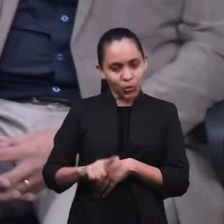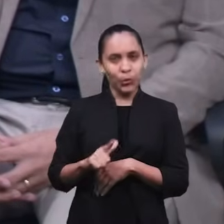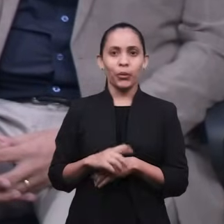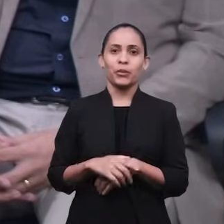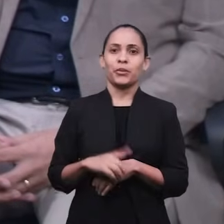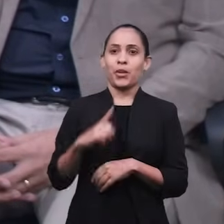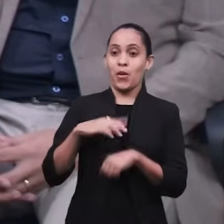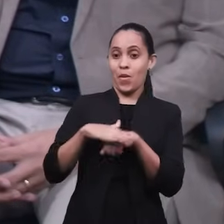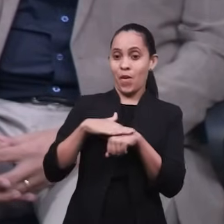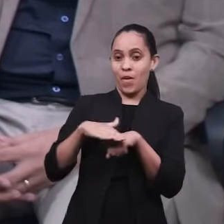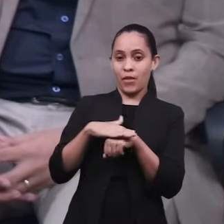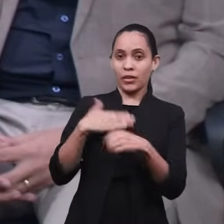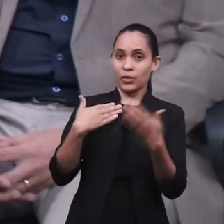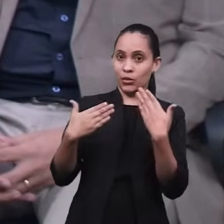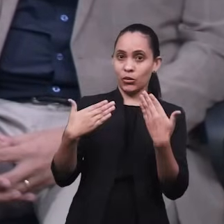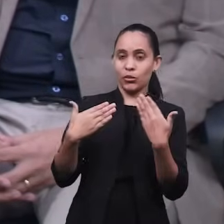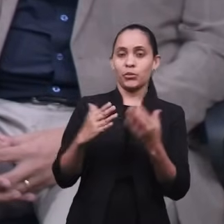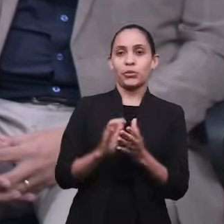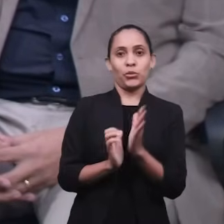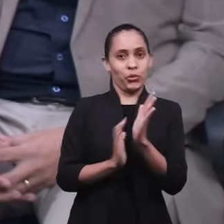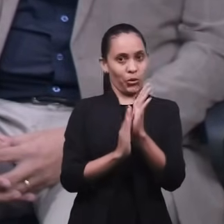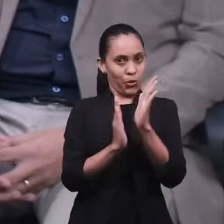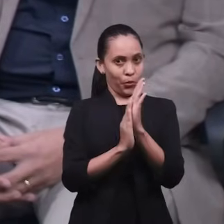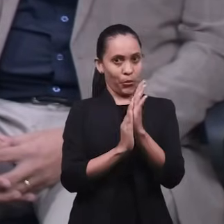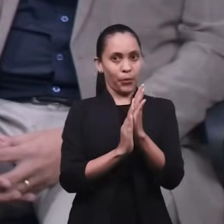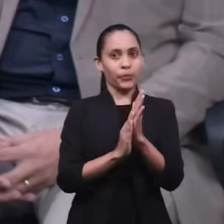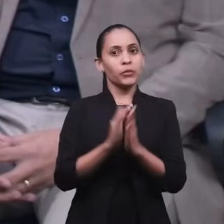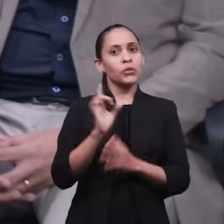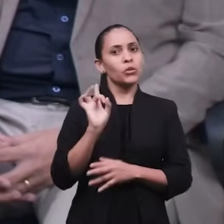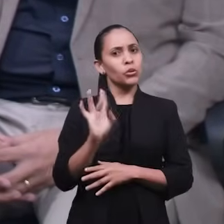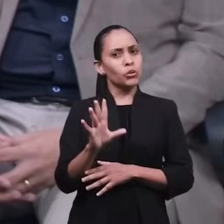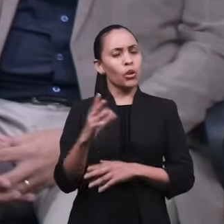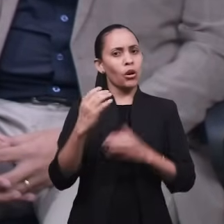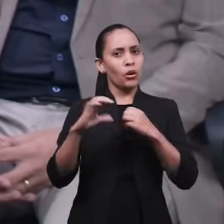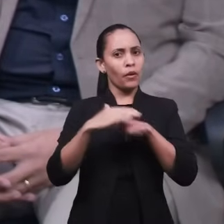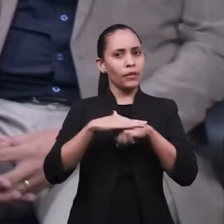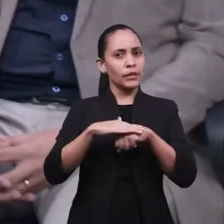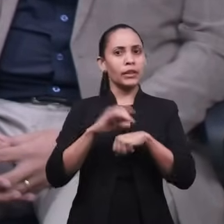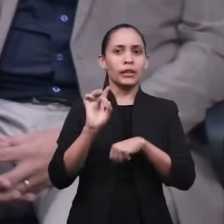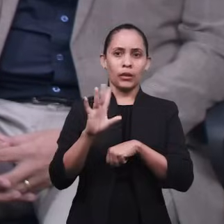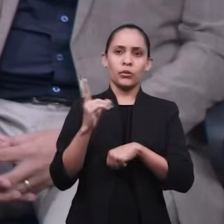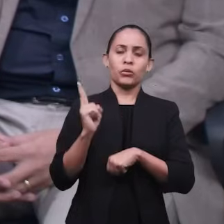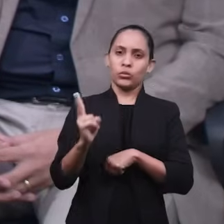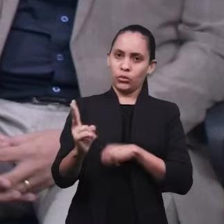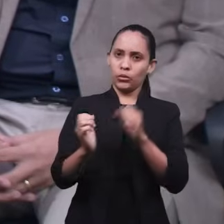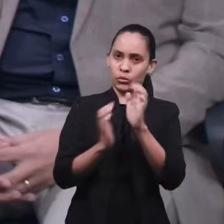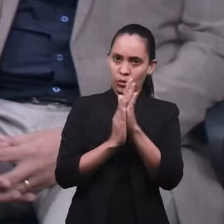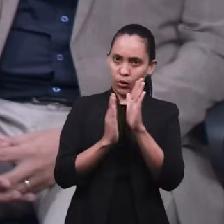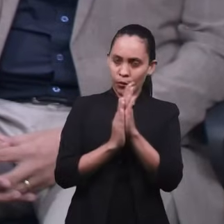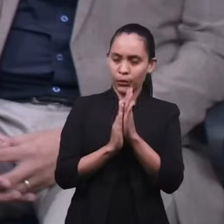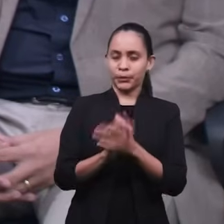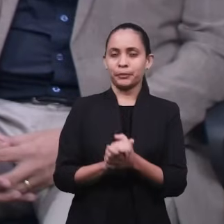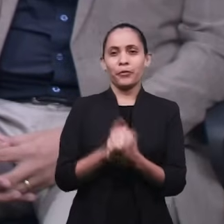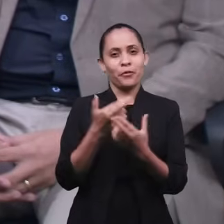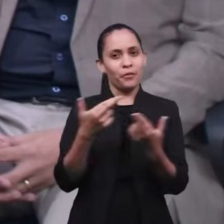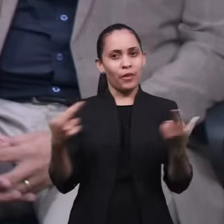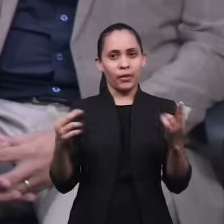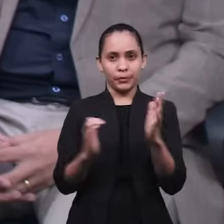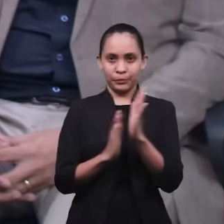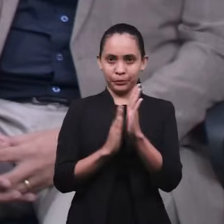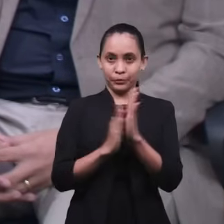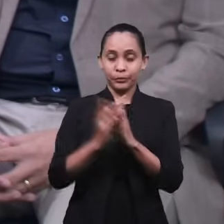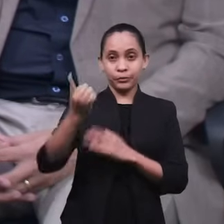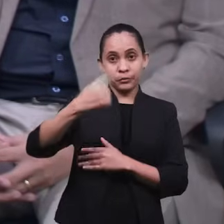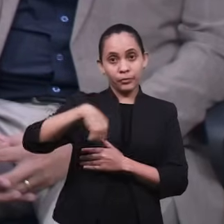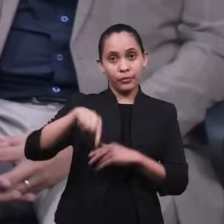né, porque o programa Conversas de Louvor. Mas nós não vamos só conversar, né, nós vamos falar do louvor e nós teremos louvores, né.